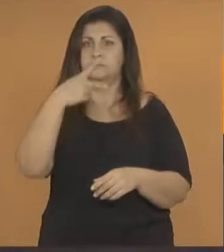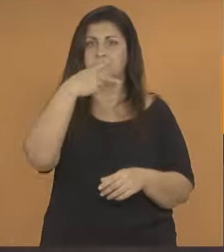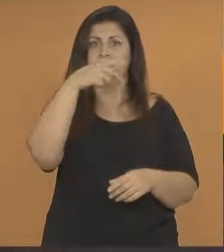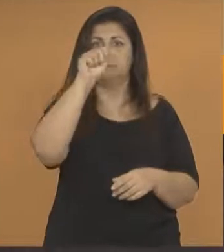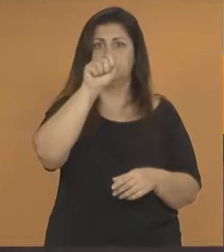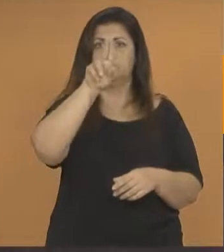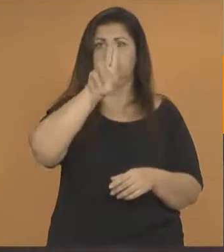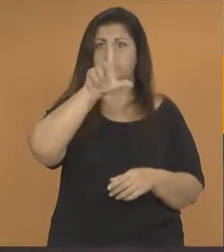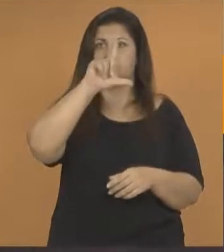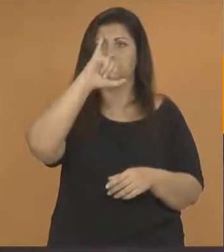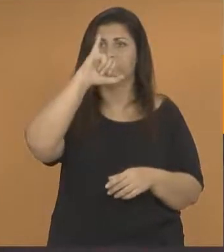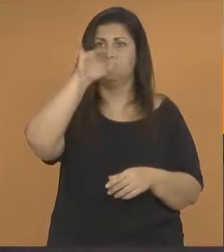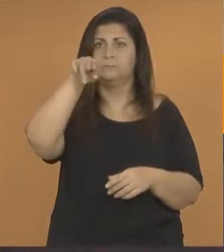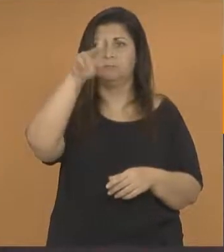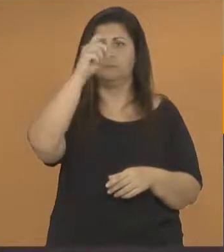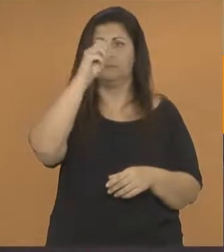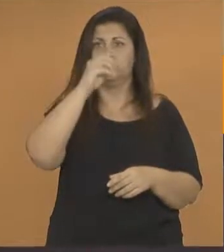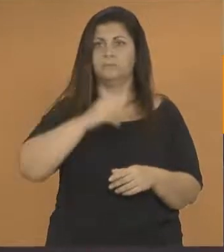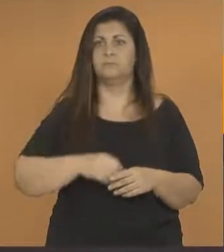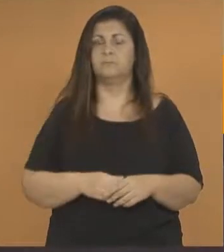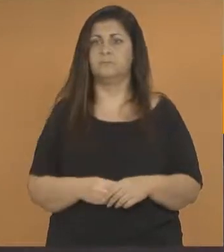Condutores.